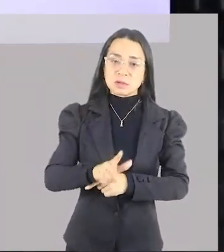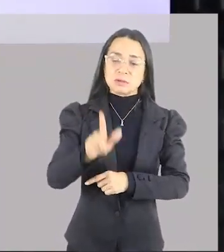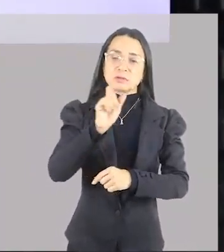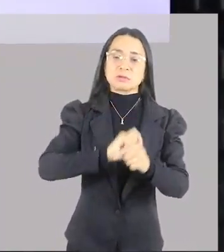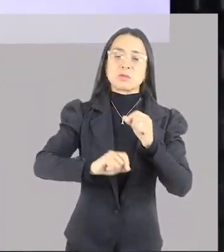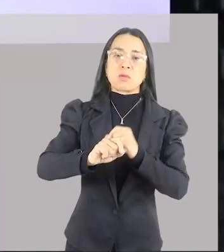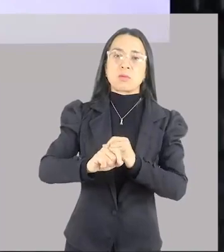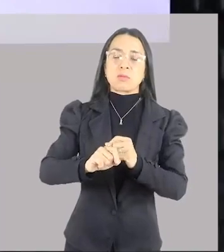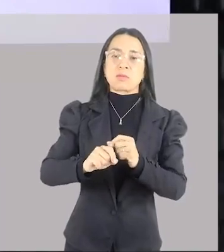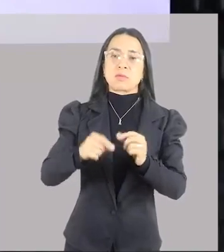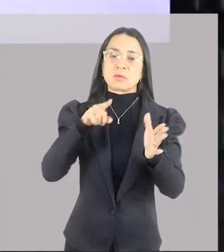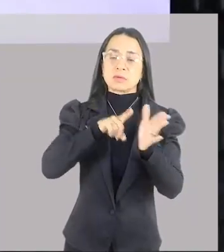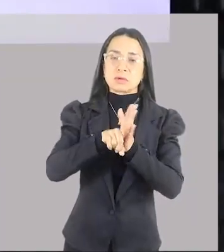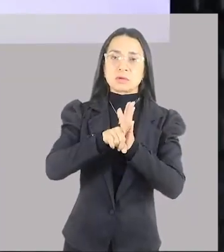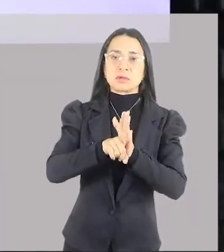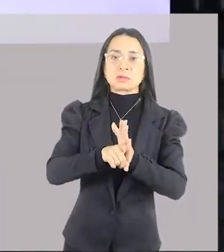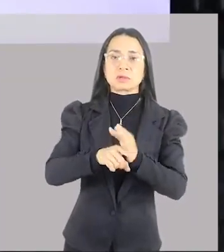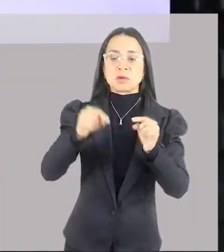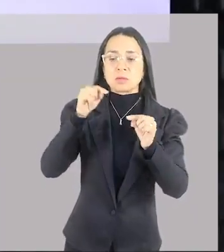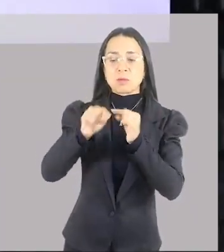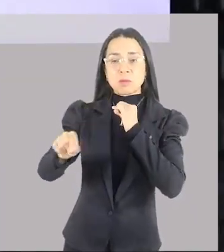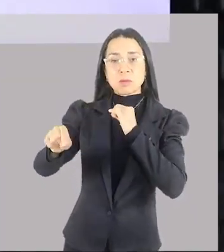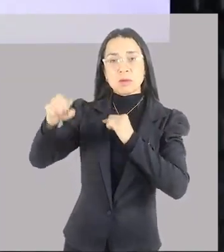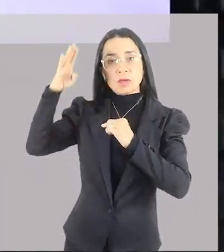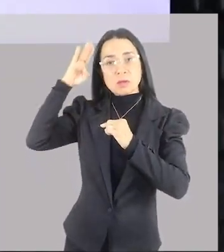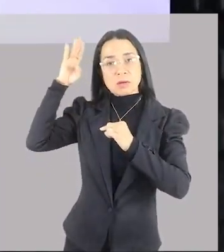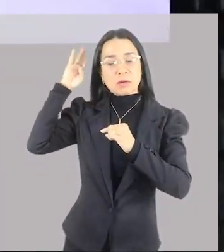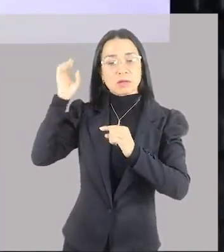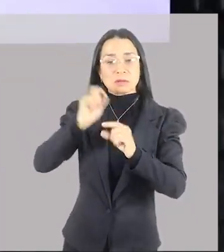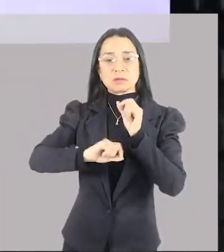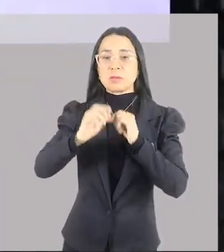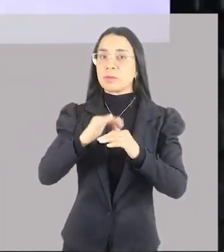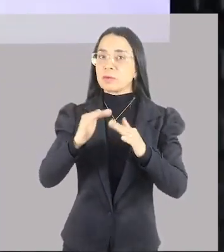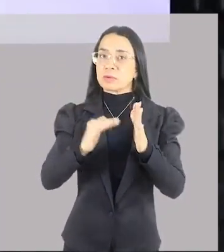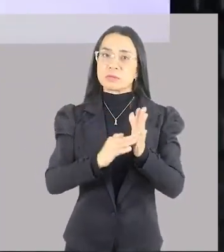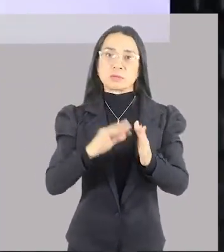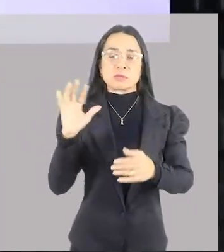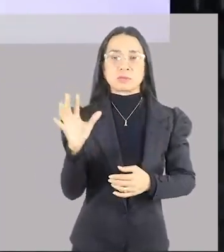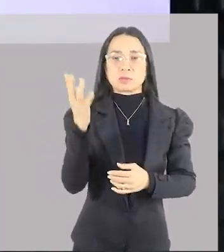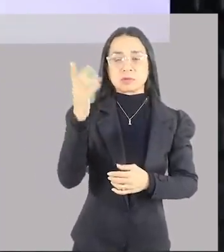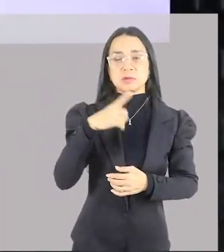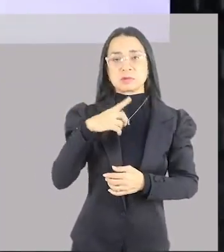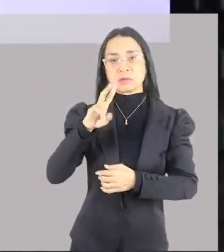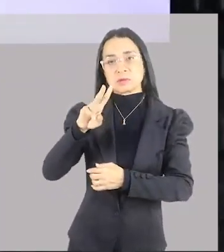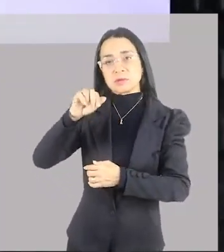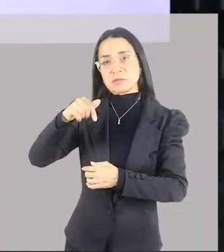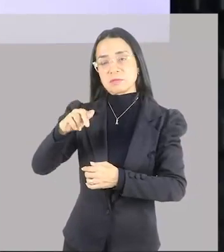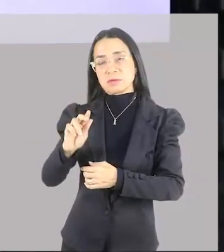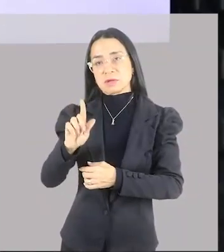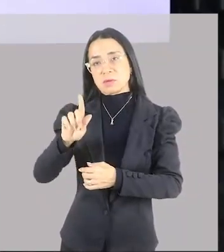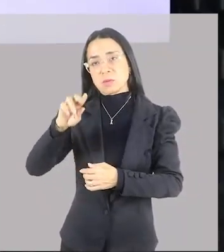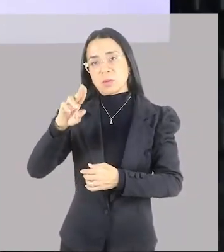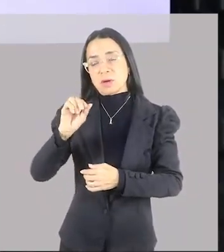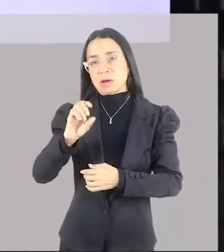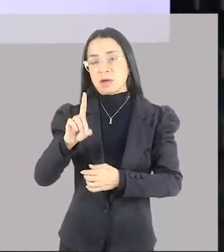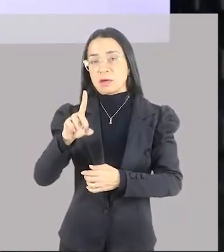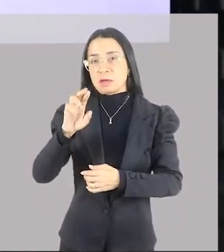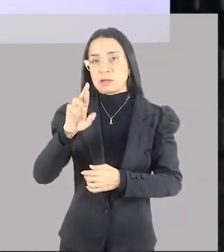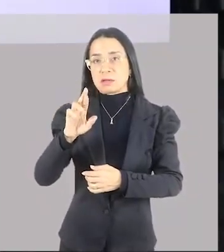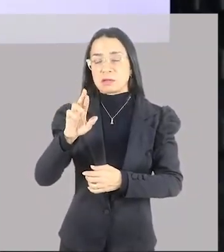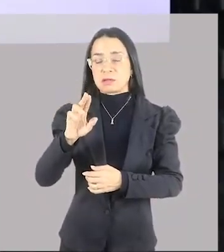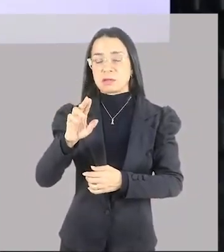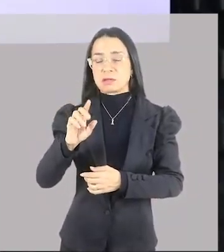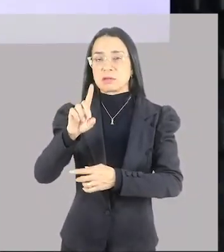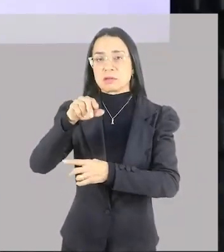do anti-academicismo, por quê? Porque toda situação que nós temos às vanguardas é o rompimento com